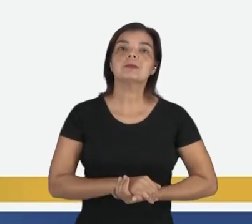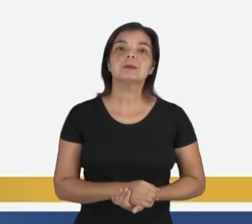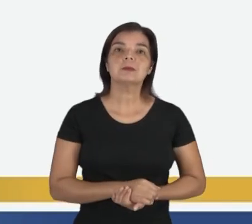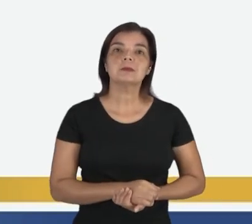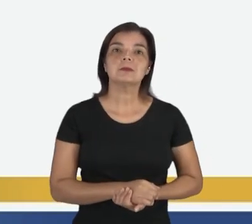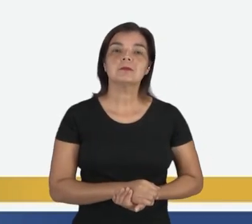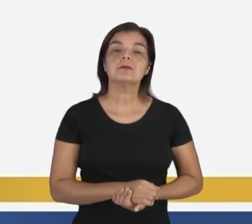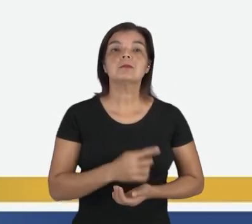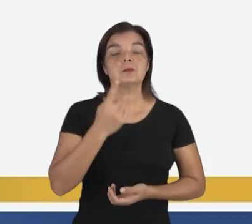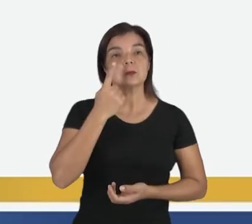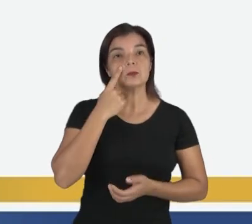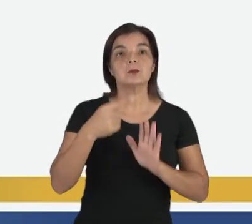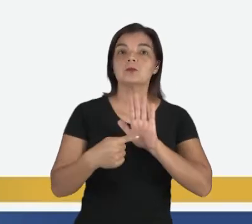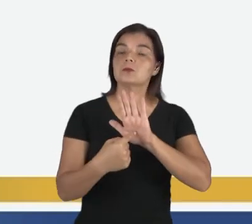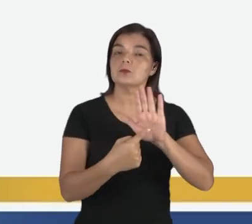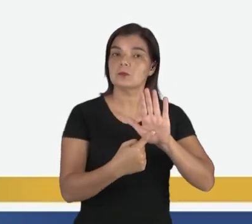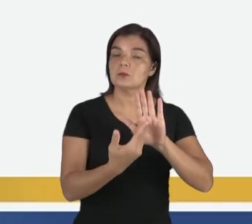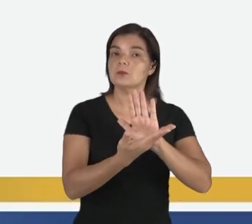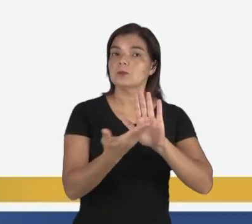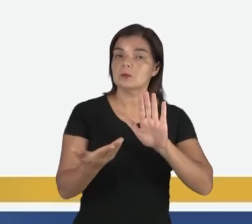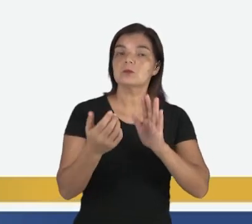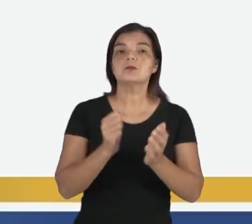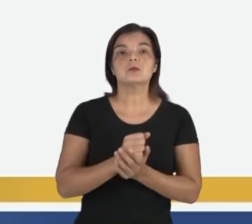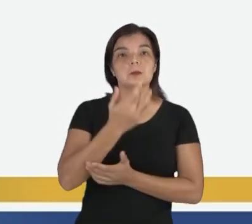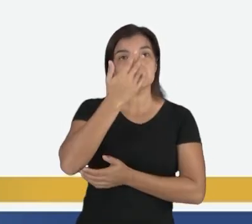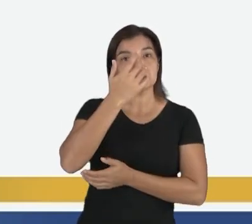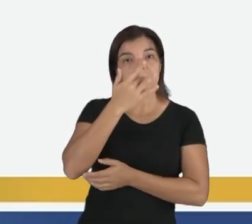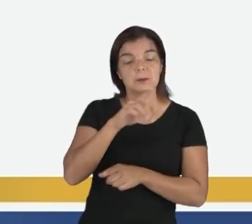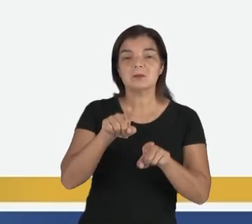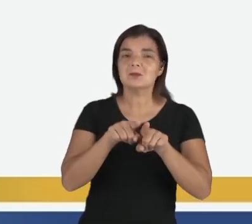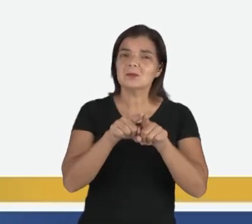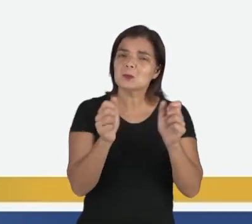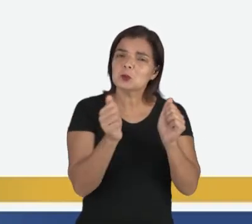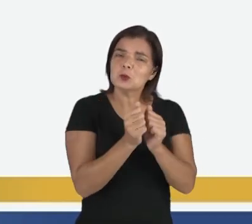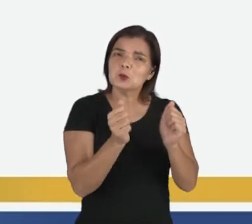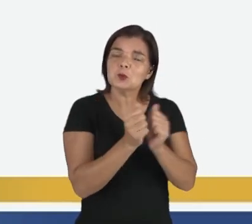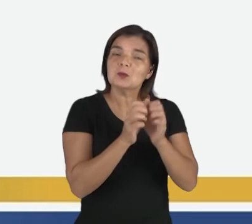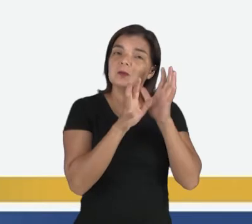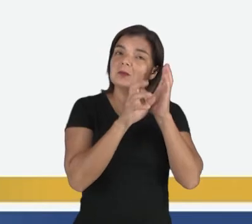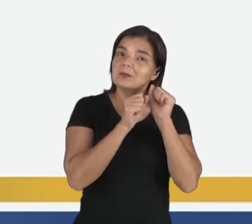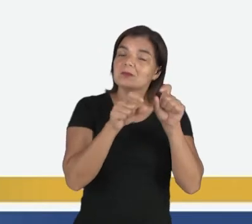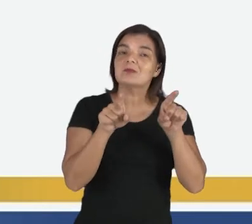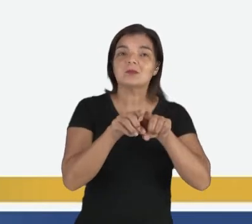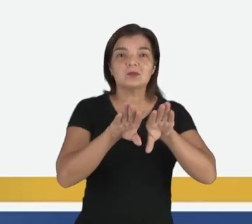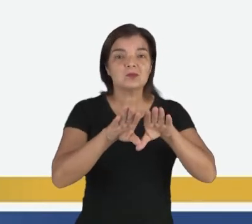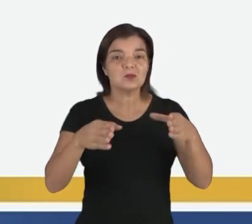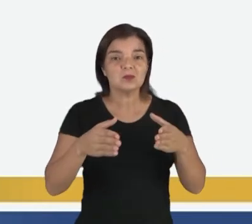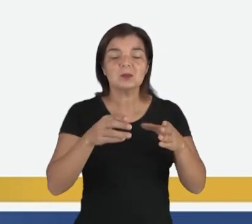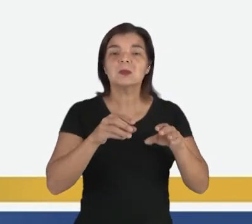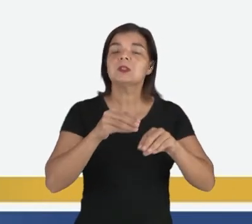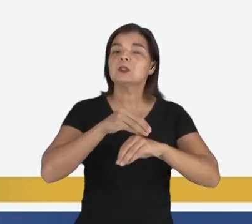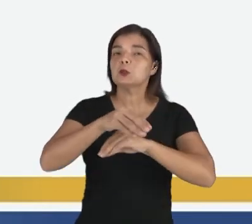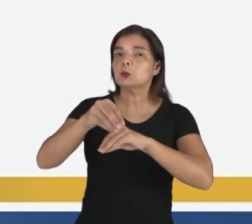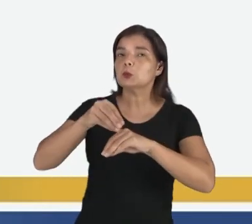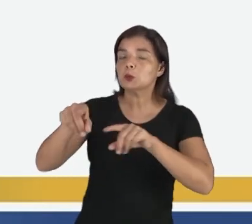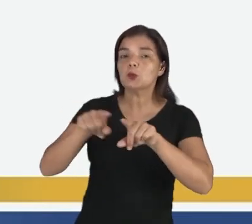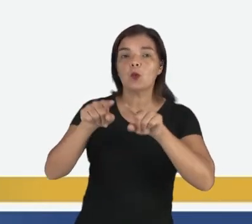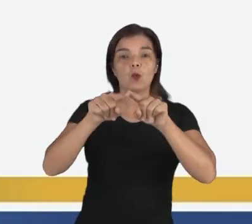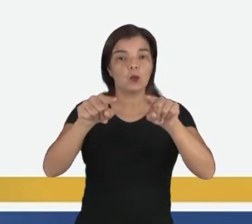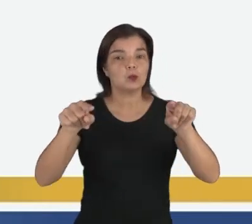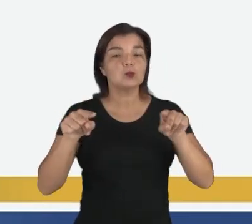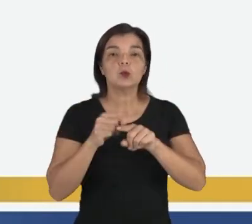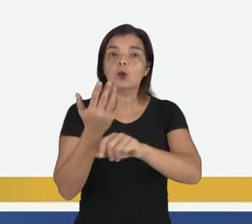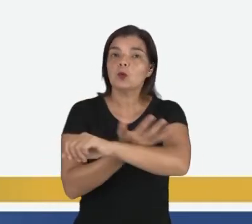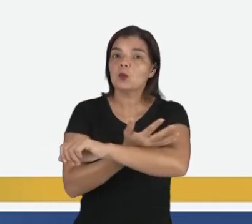famílias. Estão destacados para vocês. As crianças se amontoam para dormir em colchões, o quintal delas é